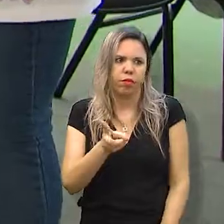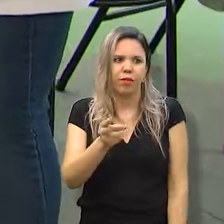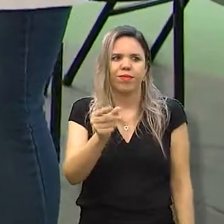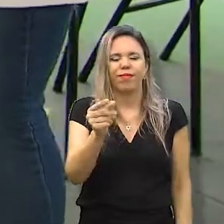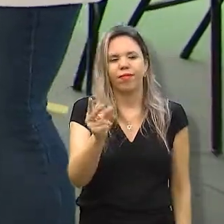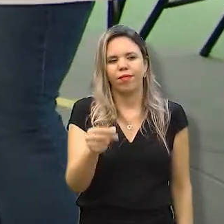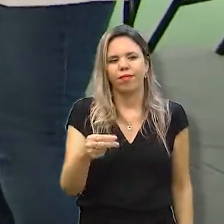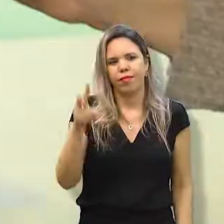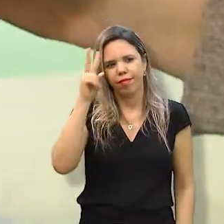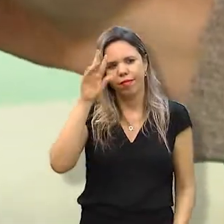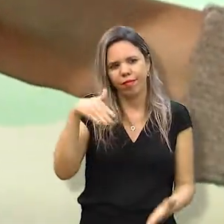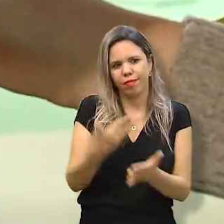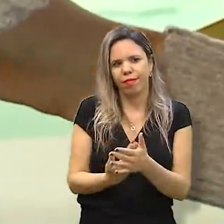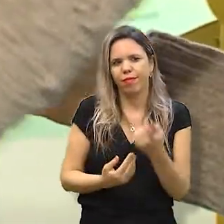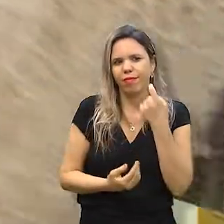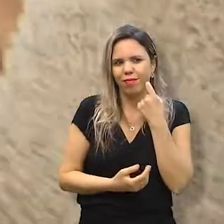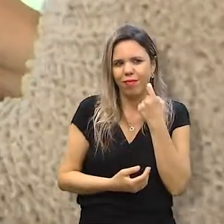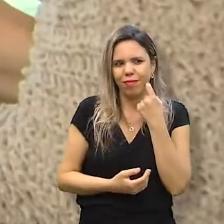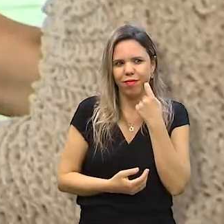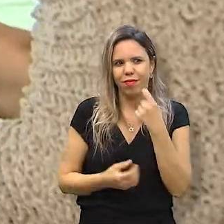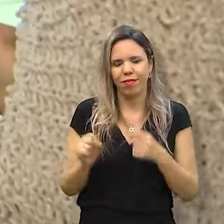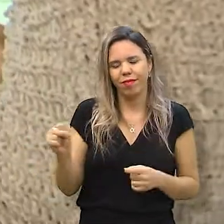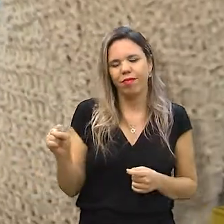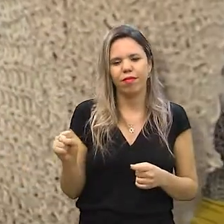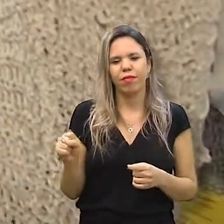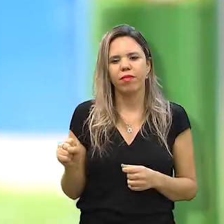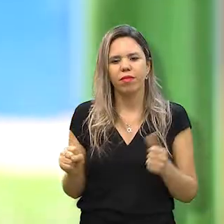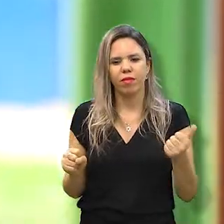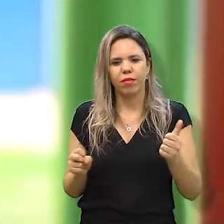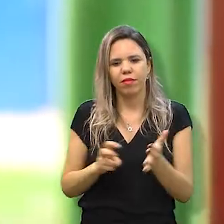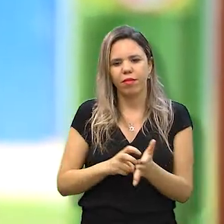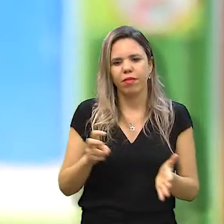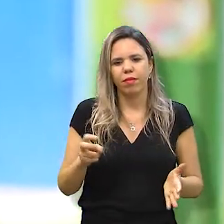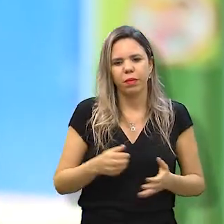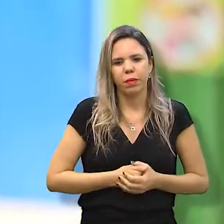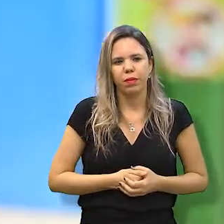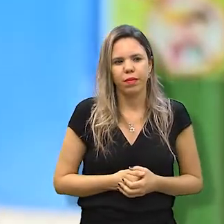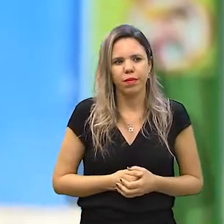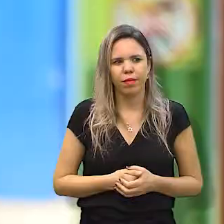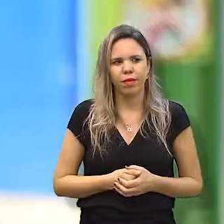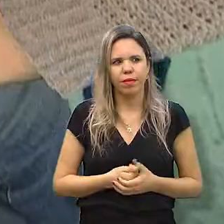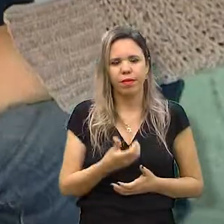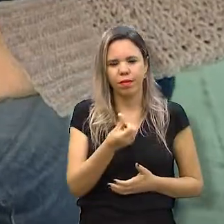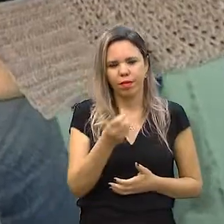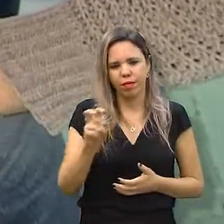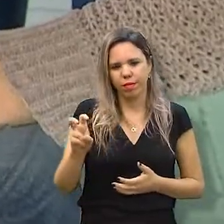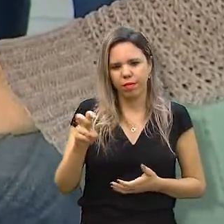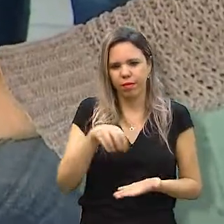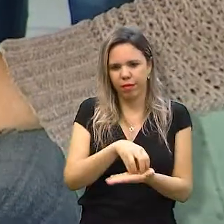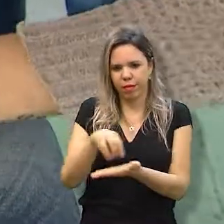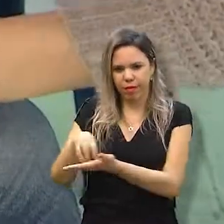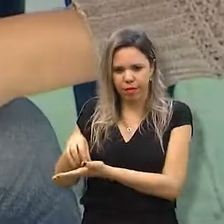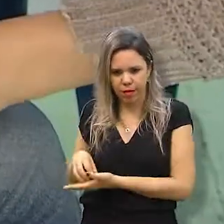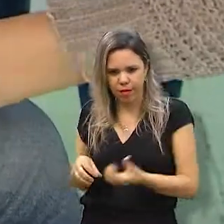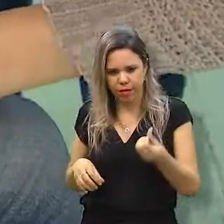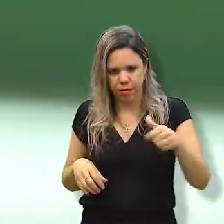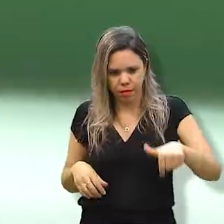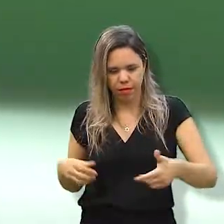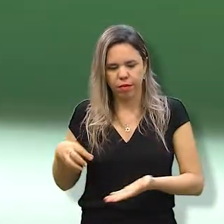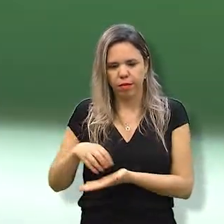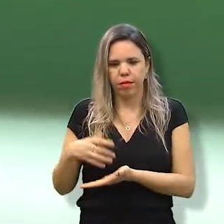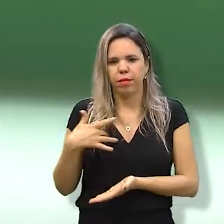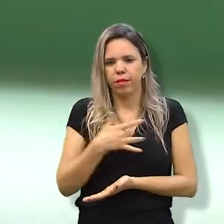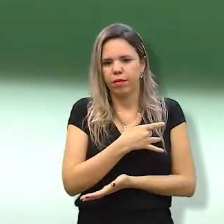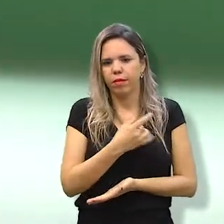vacinação vai continuar de segunda a sexta-feira das 8 às 11 horas da manhã em 65 dos